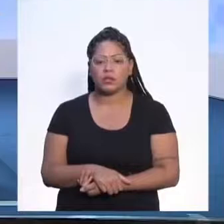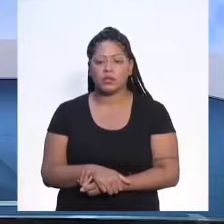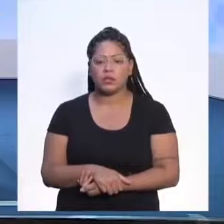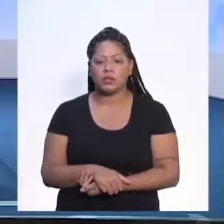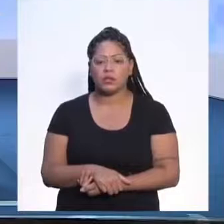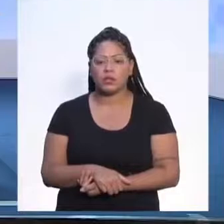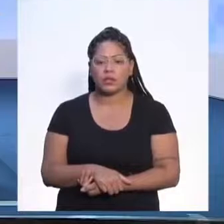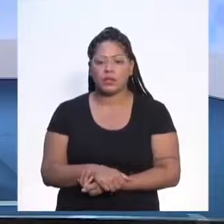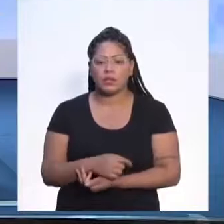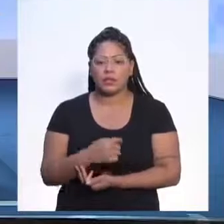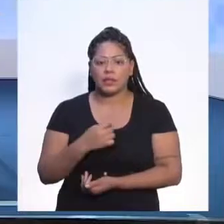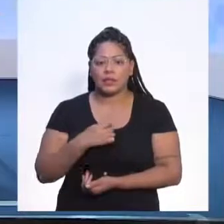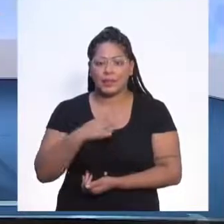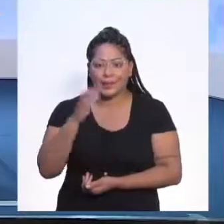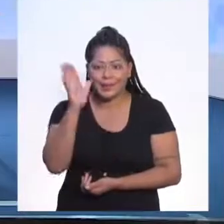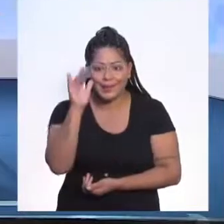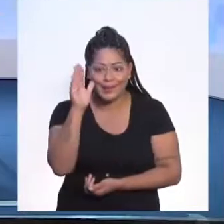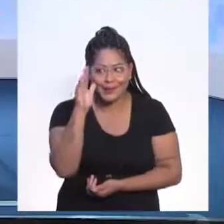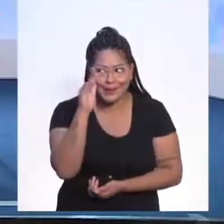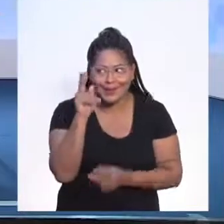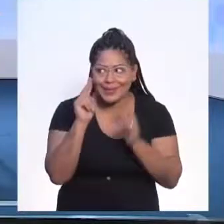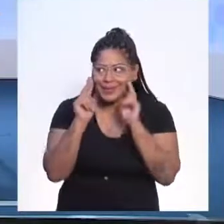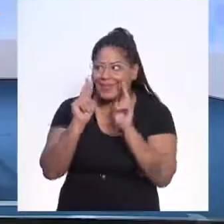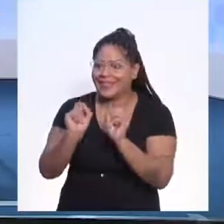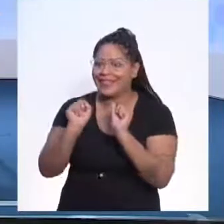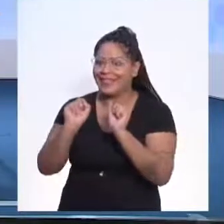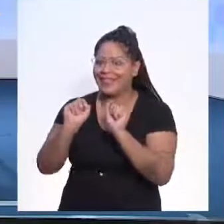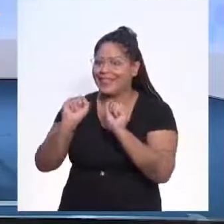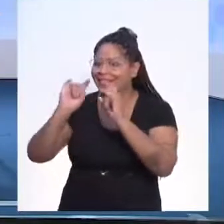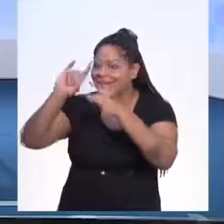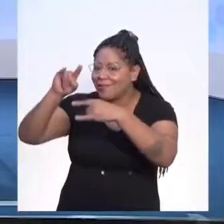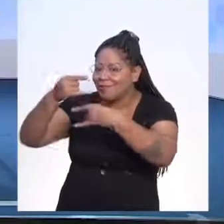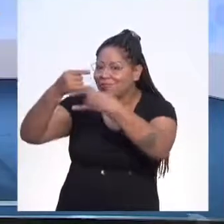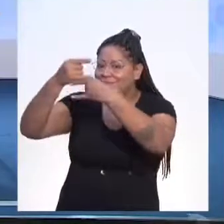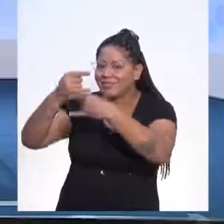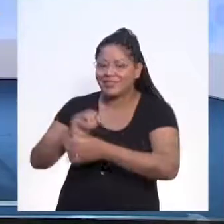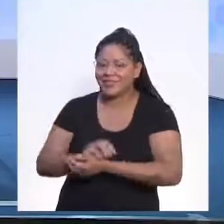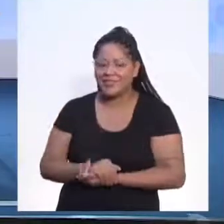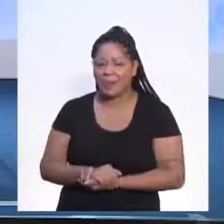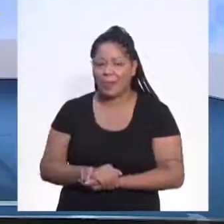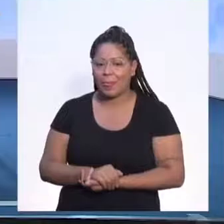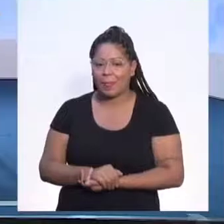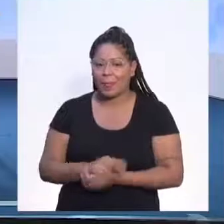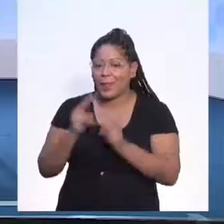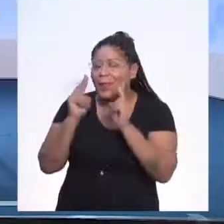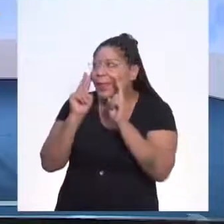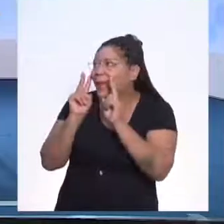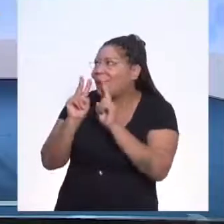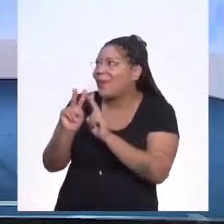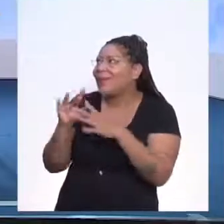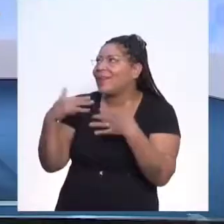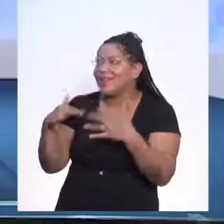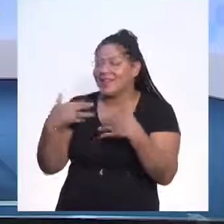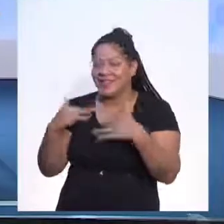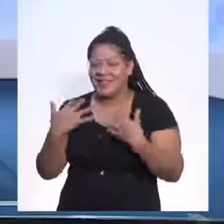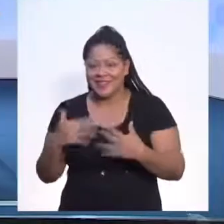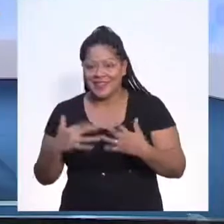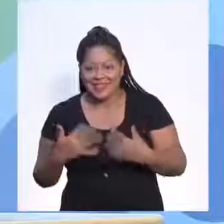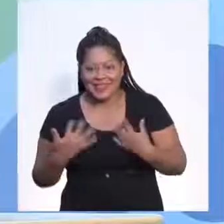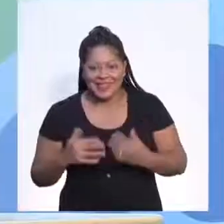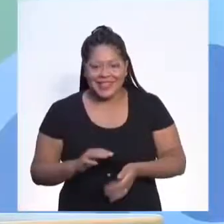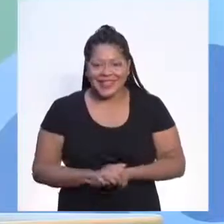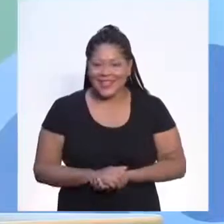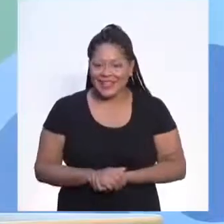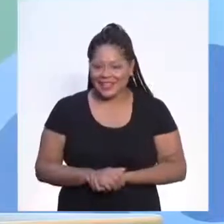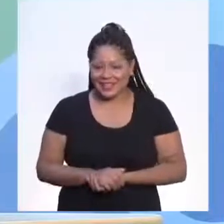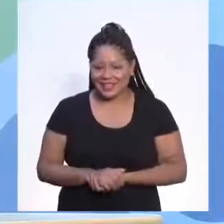Ai, eu tô curiosa, quero ver quem Nossa. vai aparecer. Ai, tô curiosa. Eu tô louca pra ver um rostinho Bastante, aqui. nossa, muito.